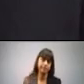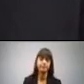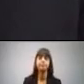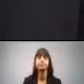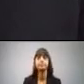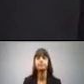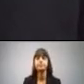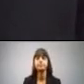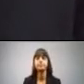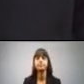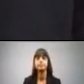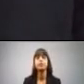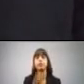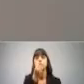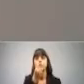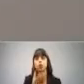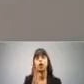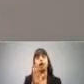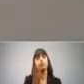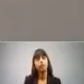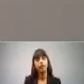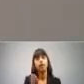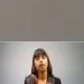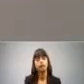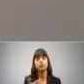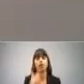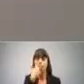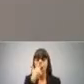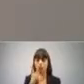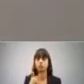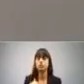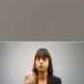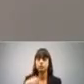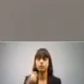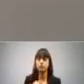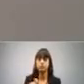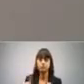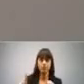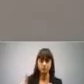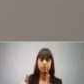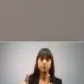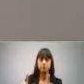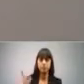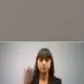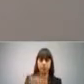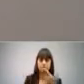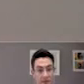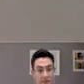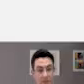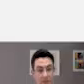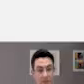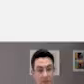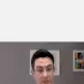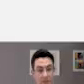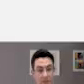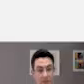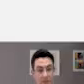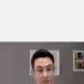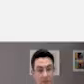Boa tarde. Eu acho que eu preciso dividir a tela com vocês, né? Obrigado pelo convite. A